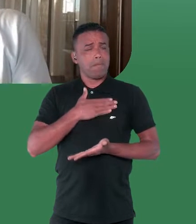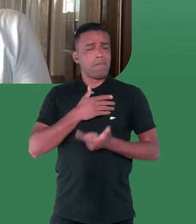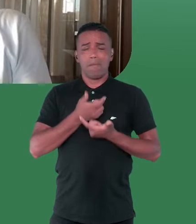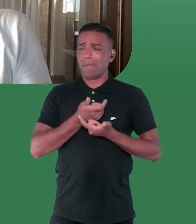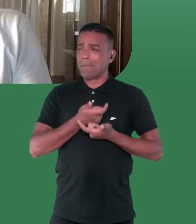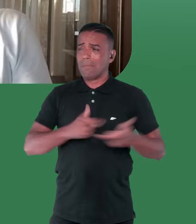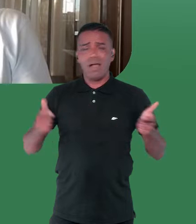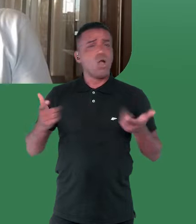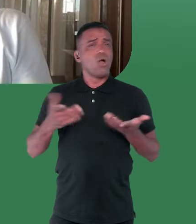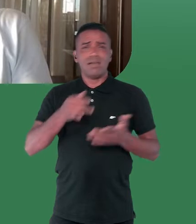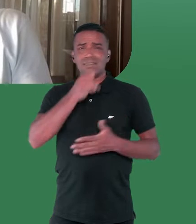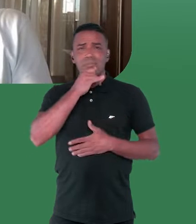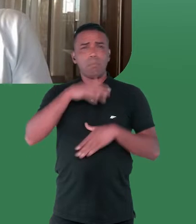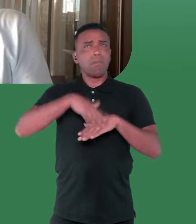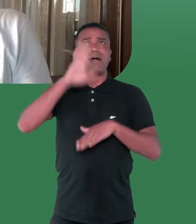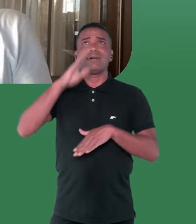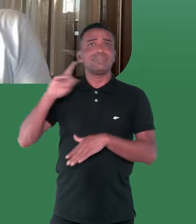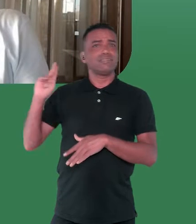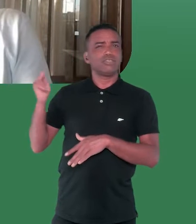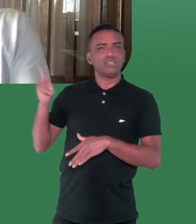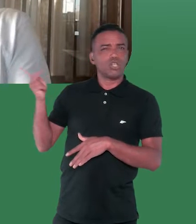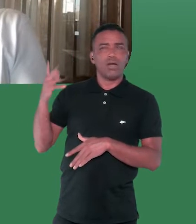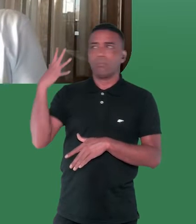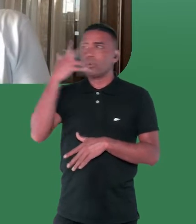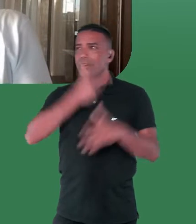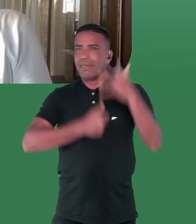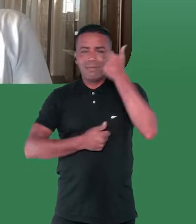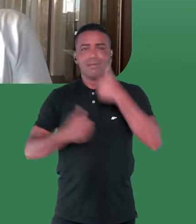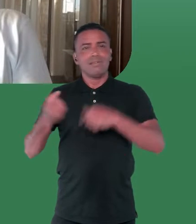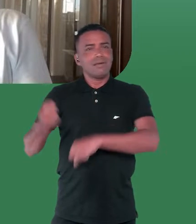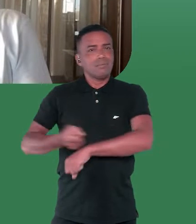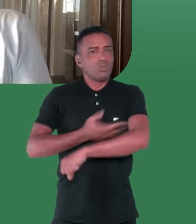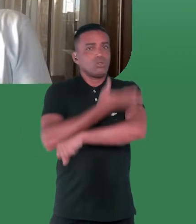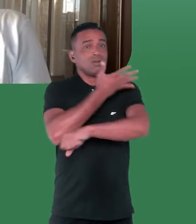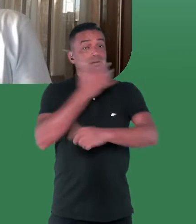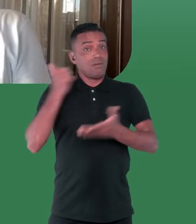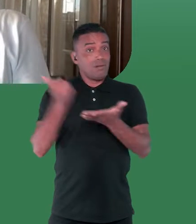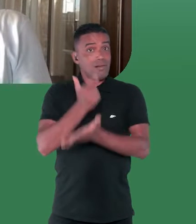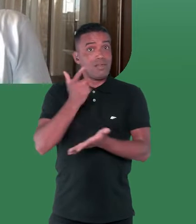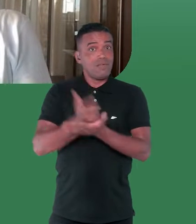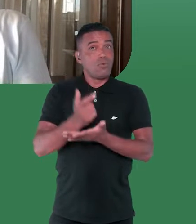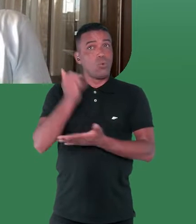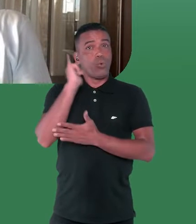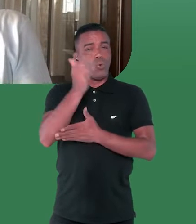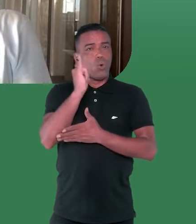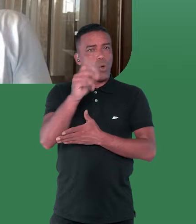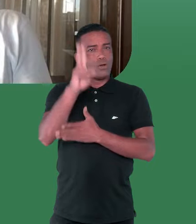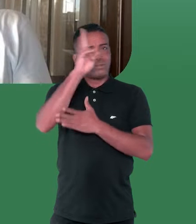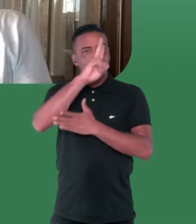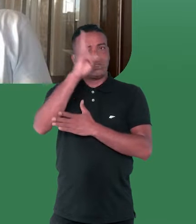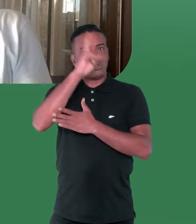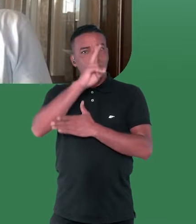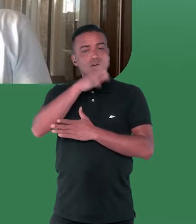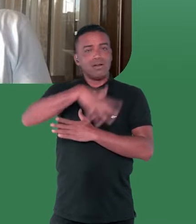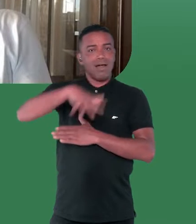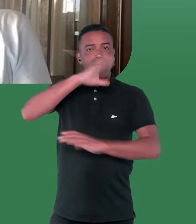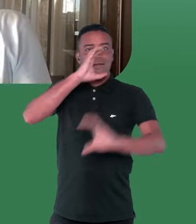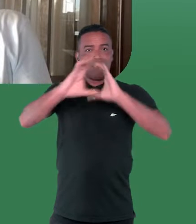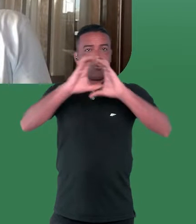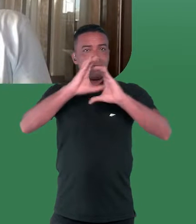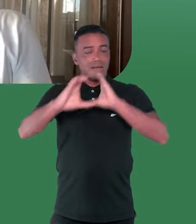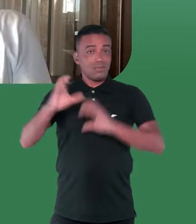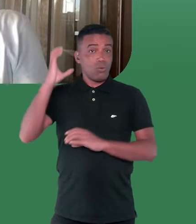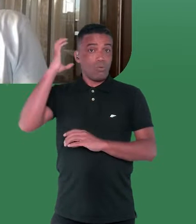a sua história, que é bonita, que é emocionante, é um livro que conta um pouco da história da comunicação, do rádio em